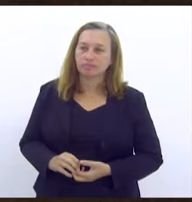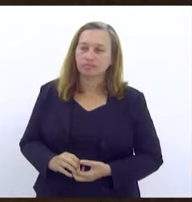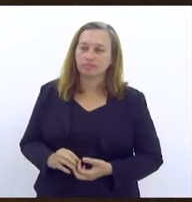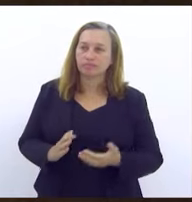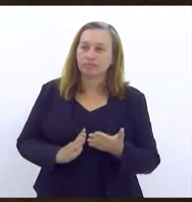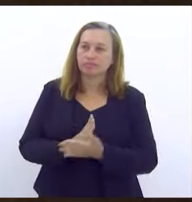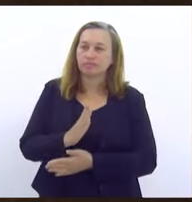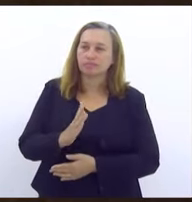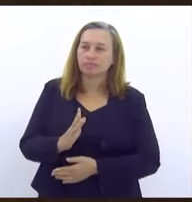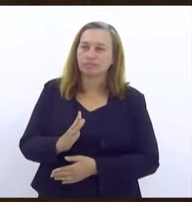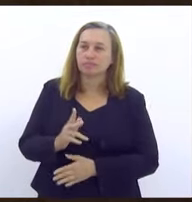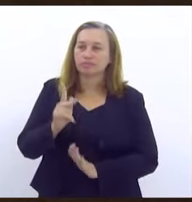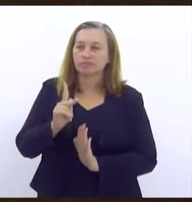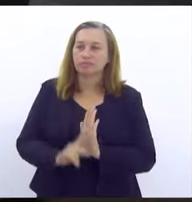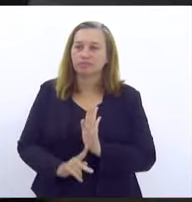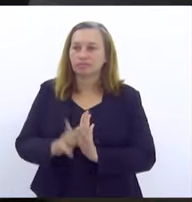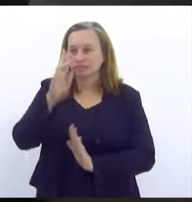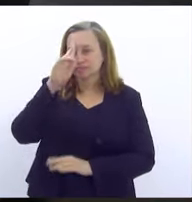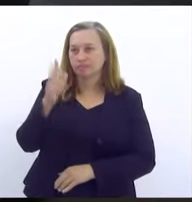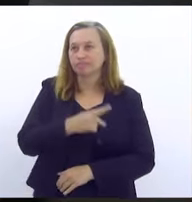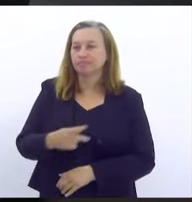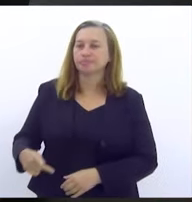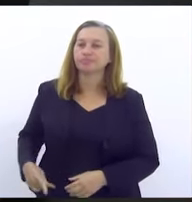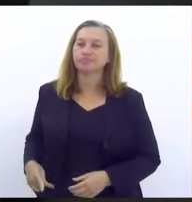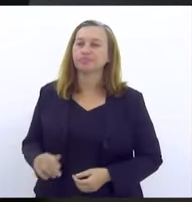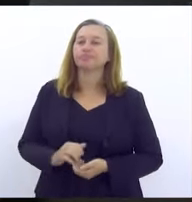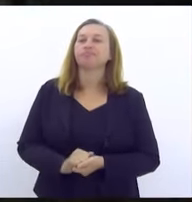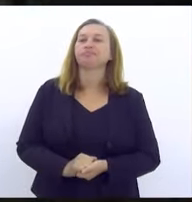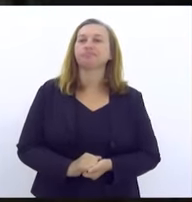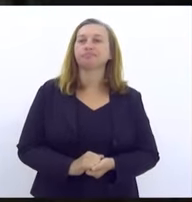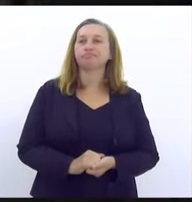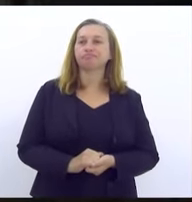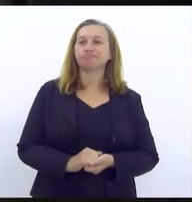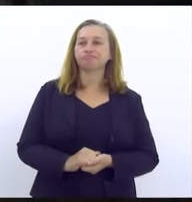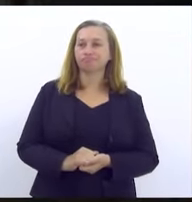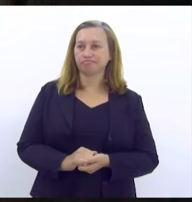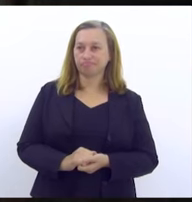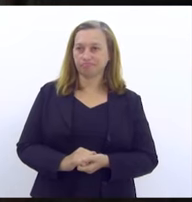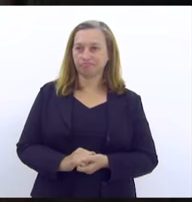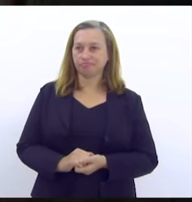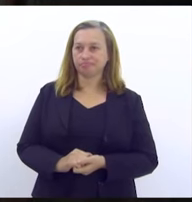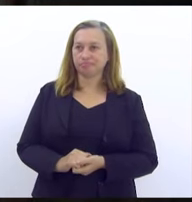Favorável ao projeto, senhora presidente. Com os pareceres emitidos.